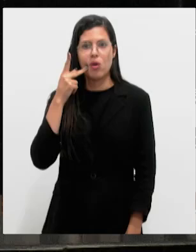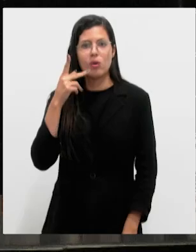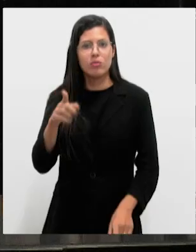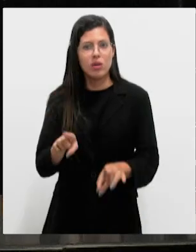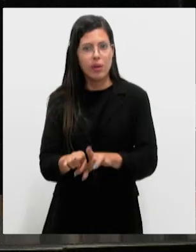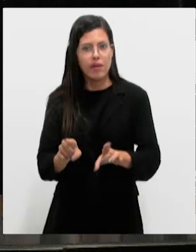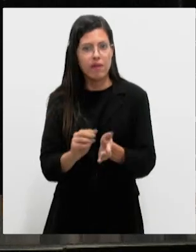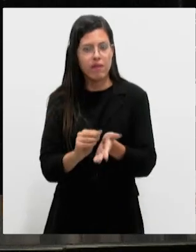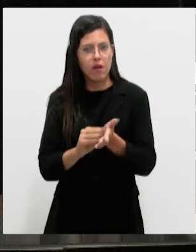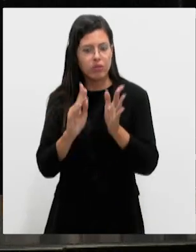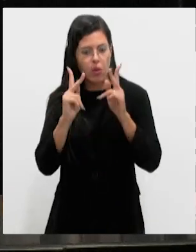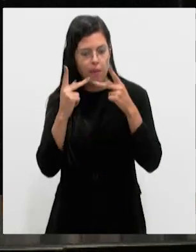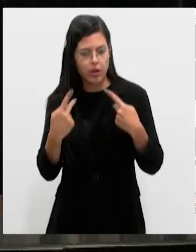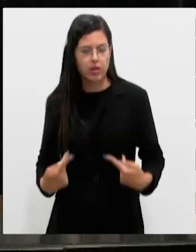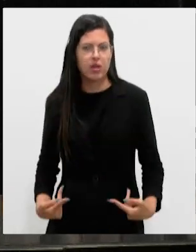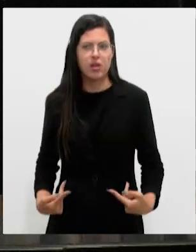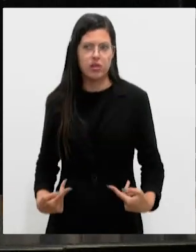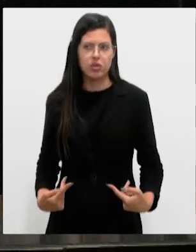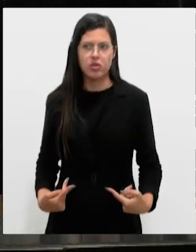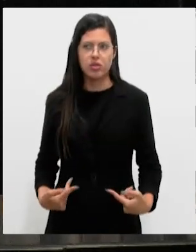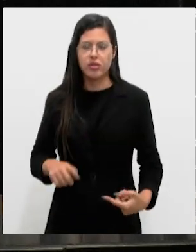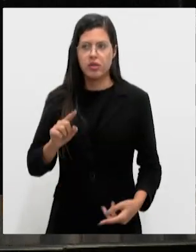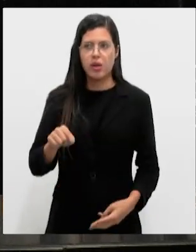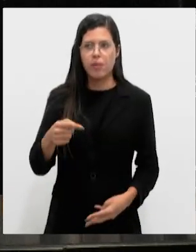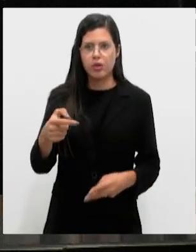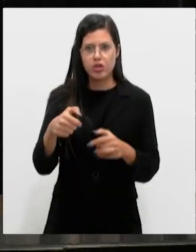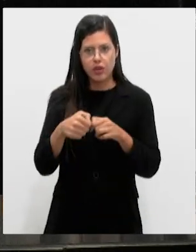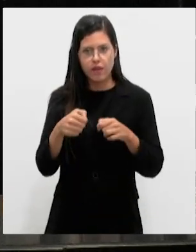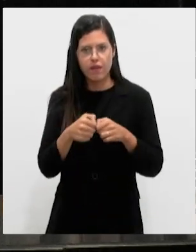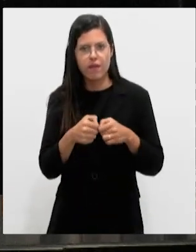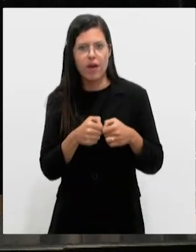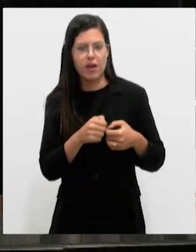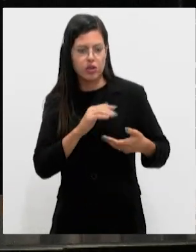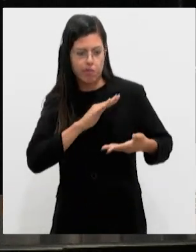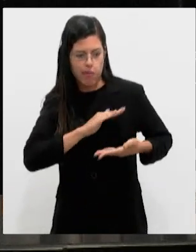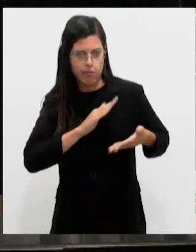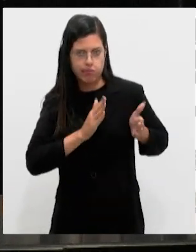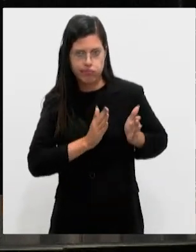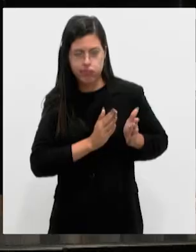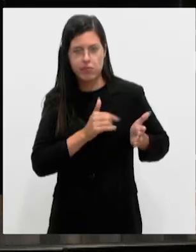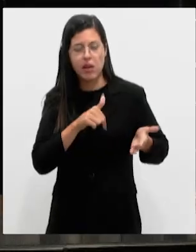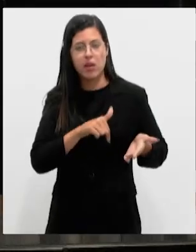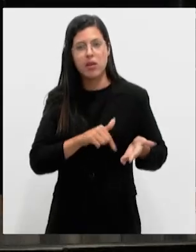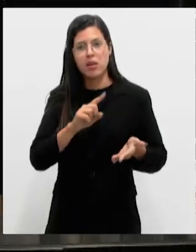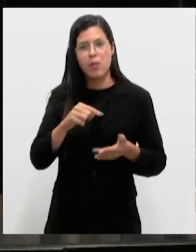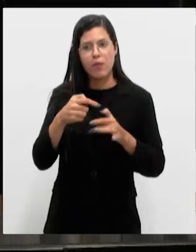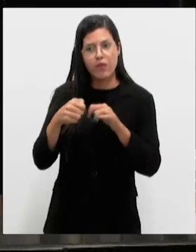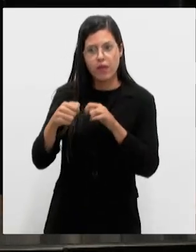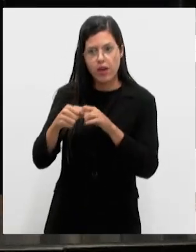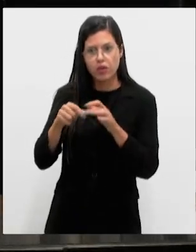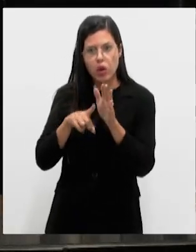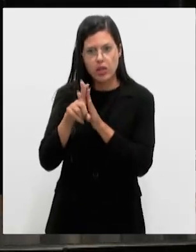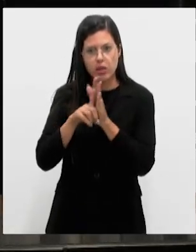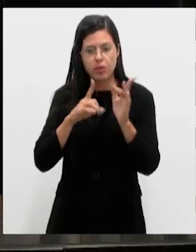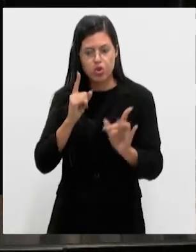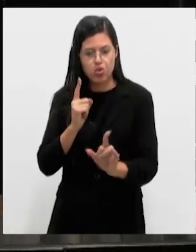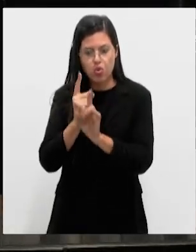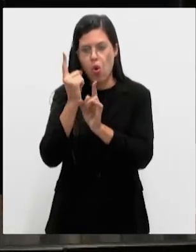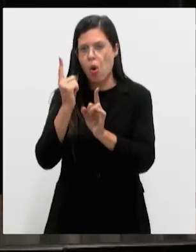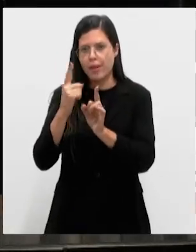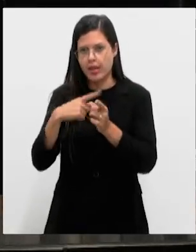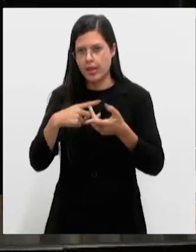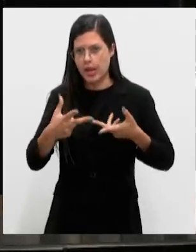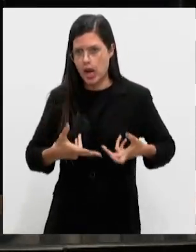desumano. Porque depois que faz a mamografia, faz o exame radiológico, descobre que a mulher está com